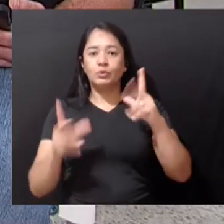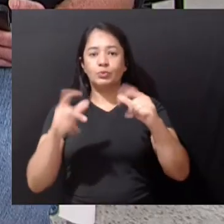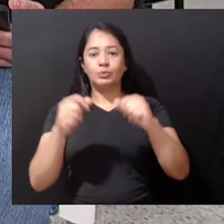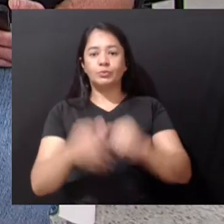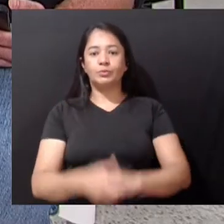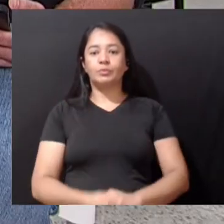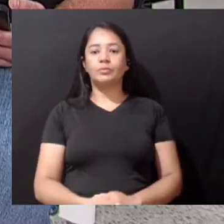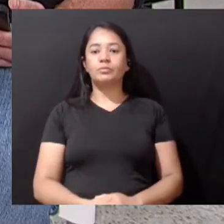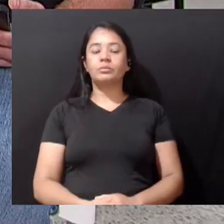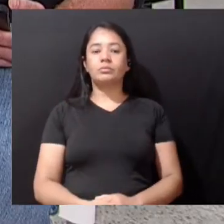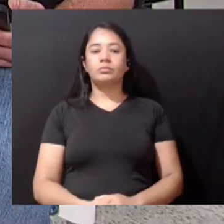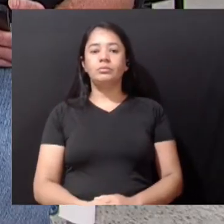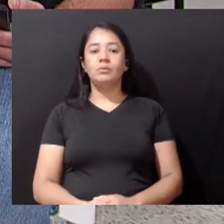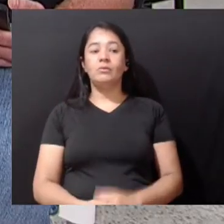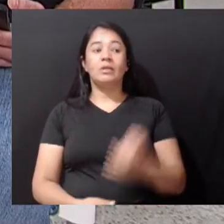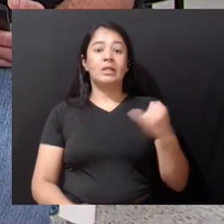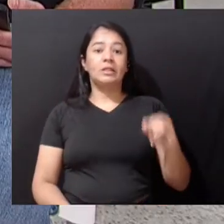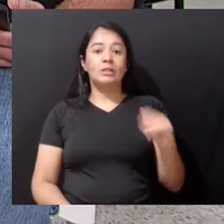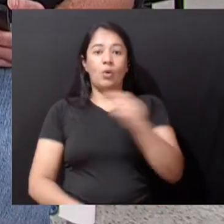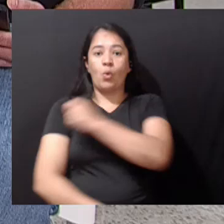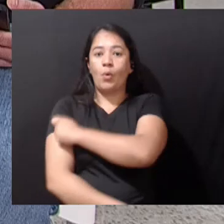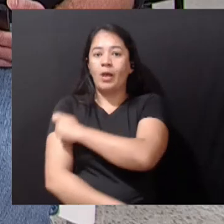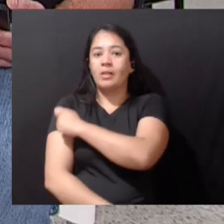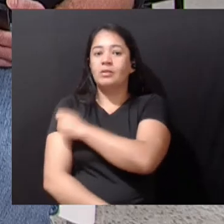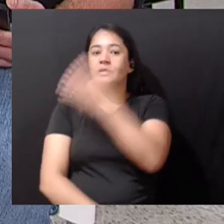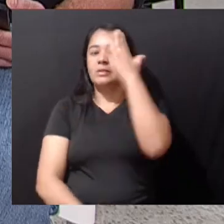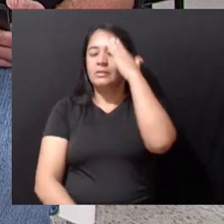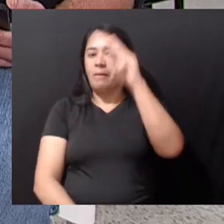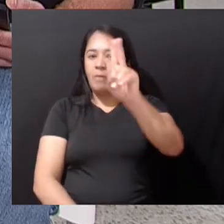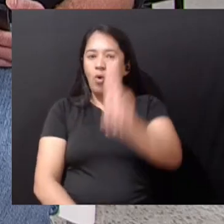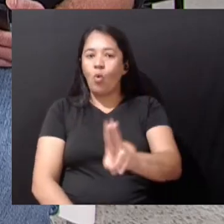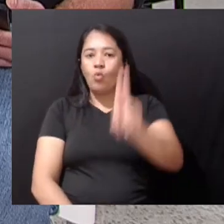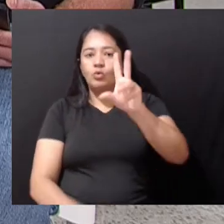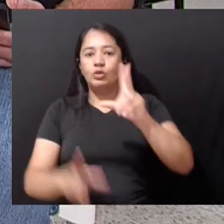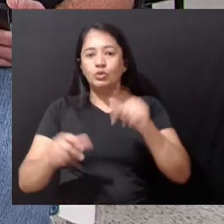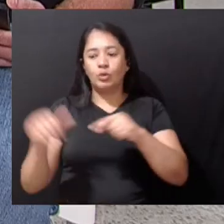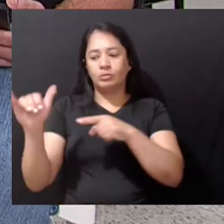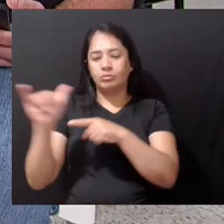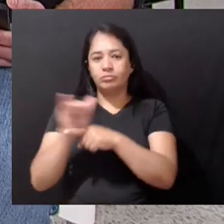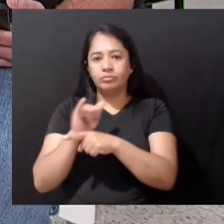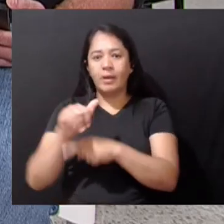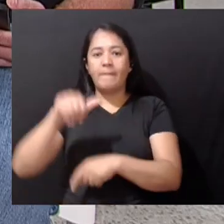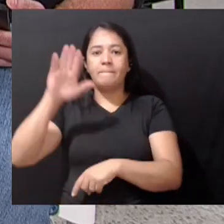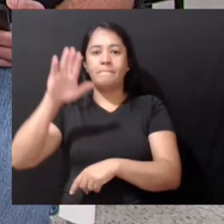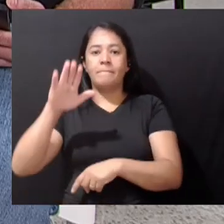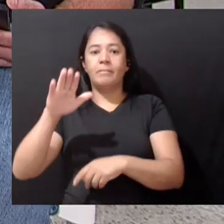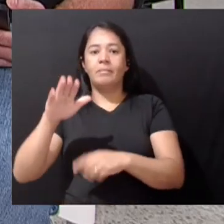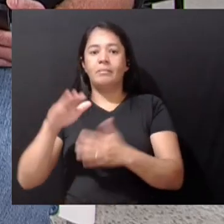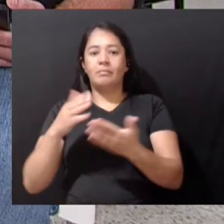o aluno que souber utilizar todas essas ferramentas, mais os simulados que estão sendo